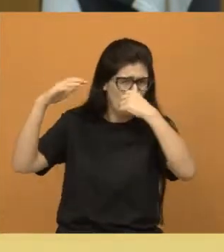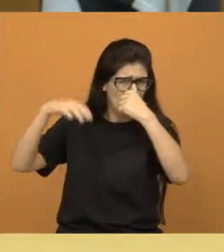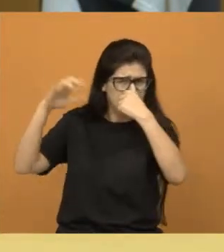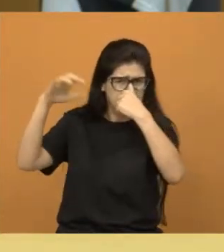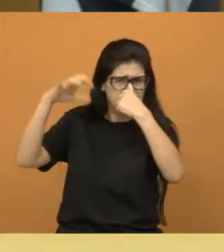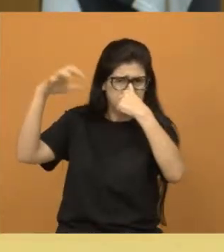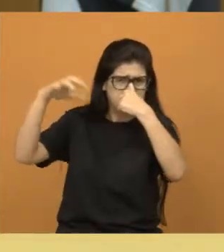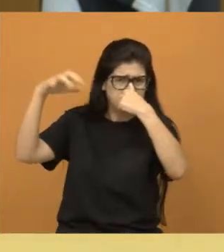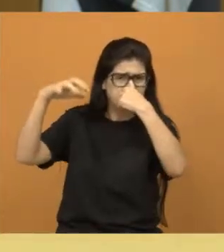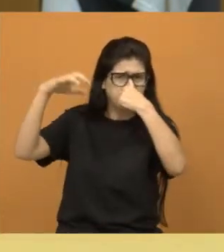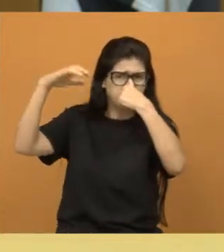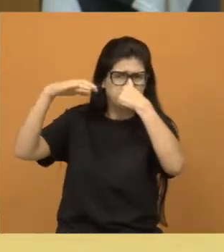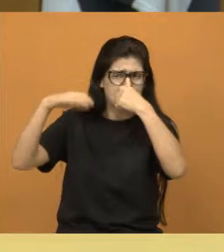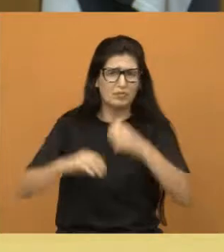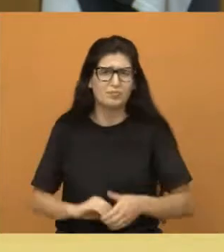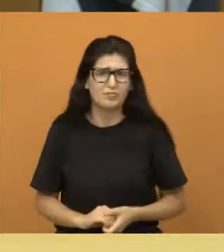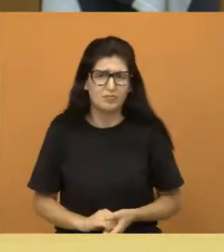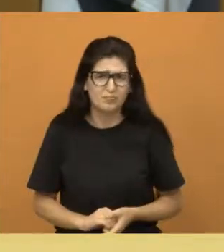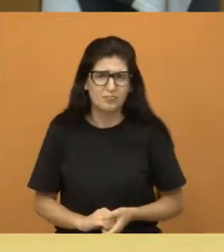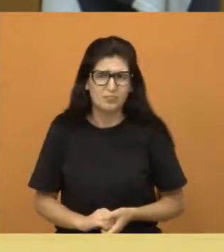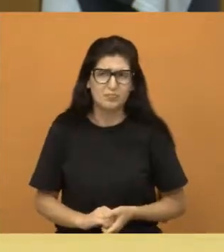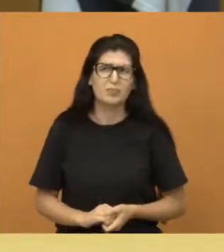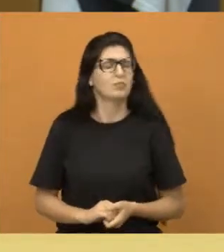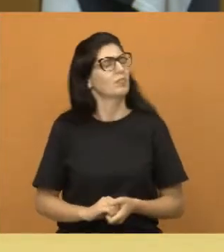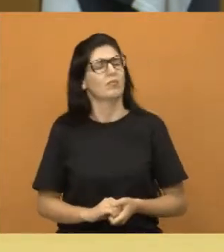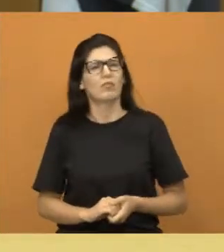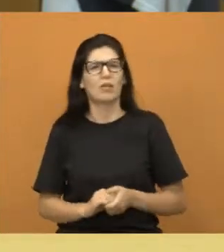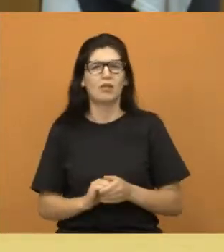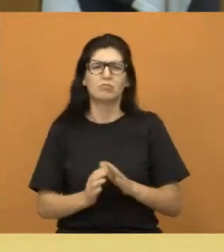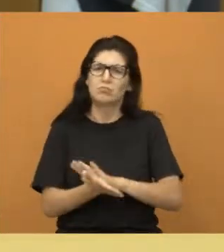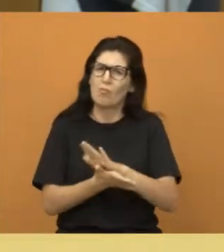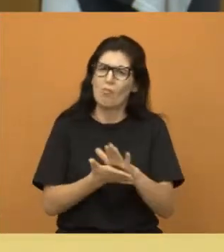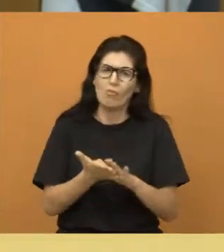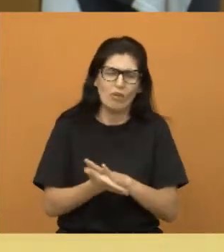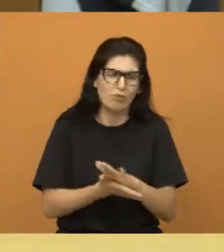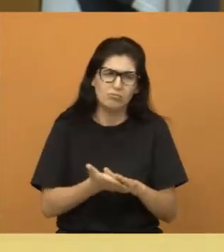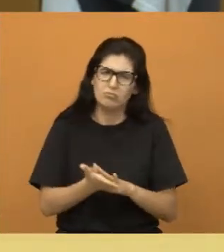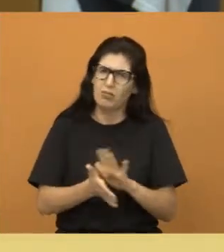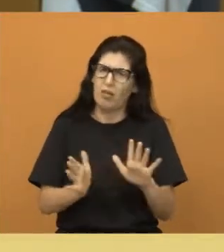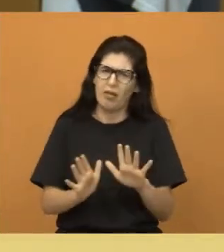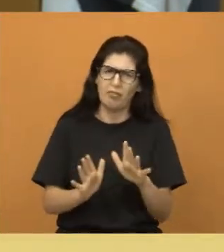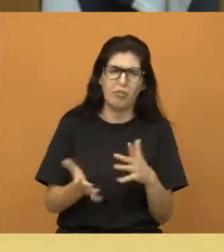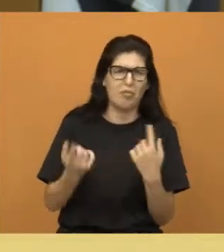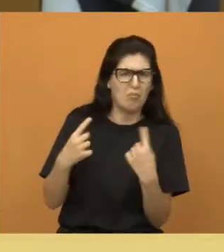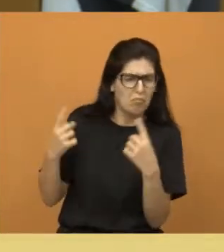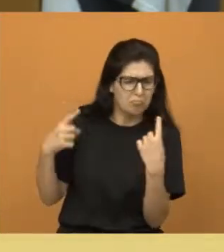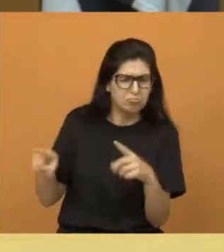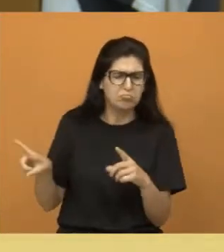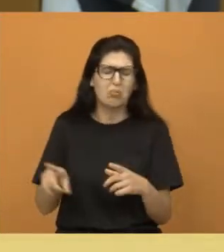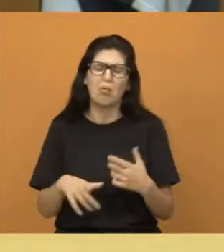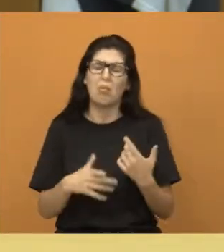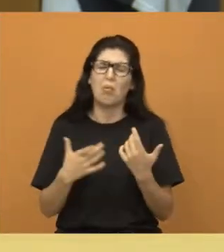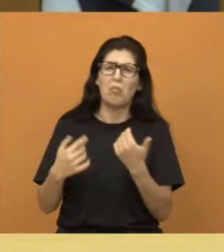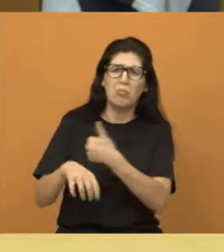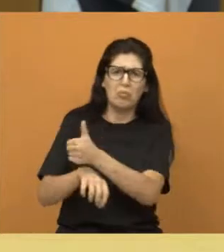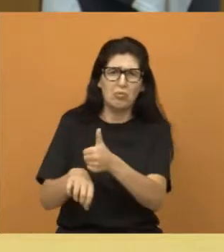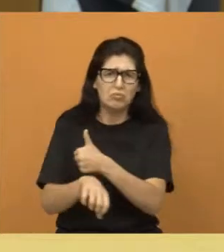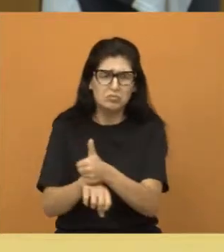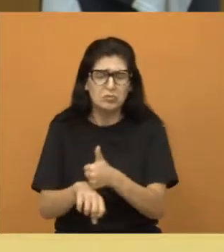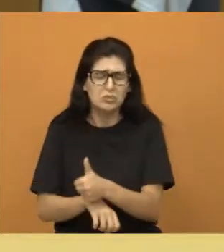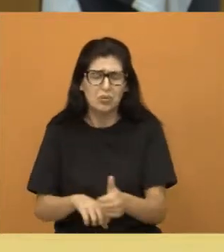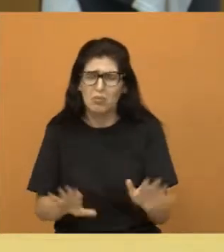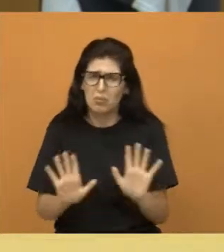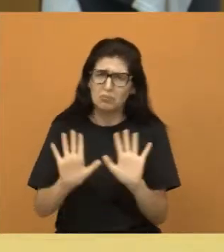Está dizendo aqui, ó, não é nada contra o profissional, não, viu, gente? Que os profissionais que iam ser